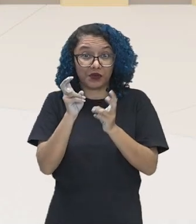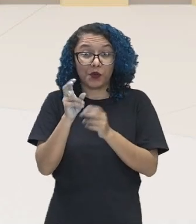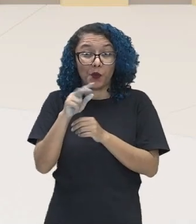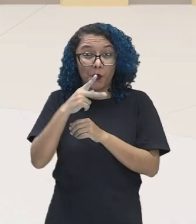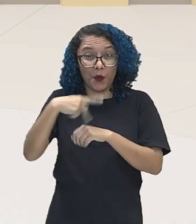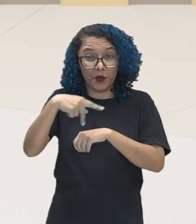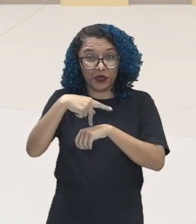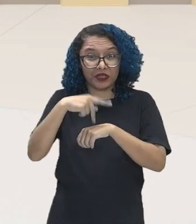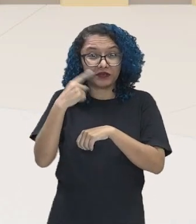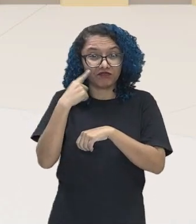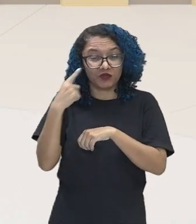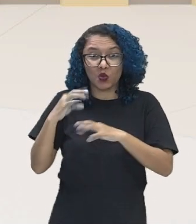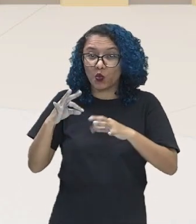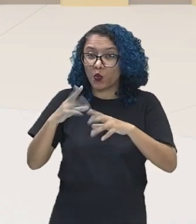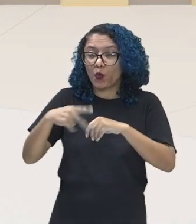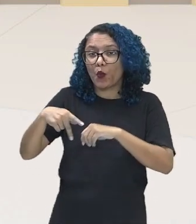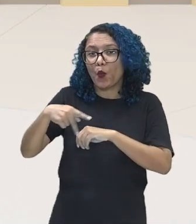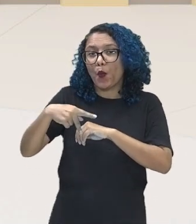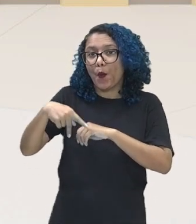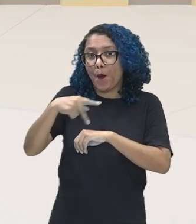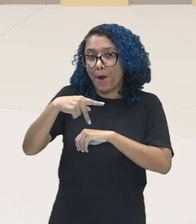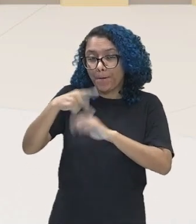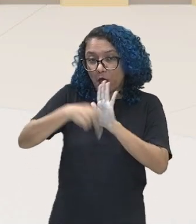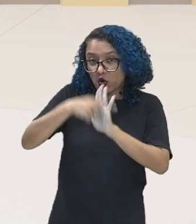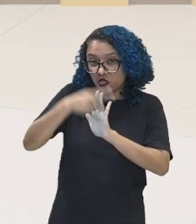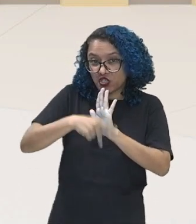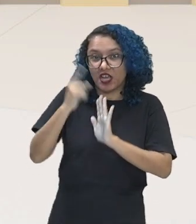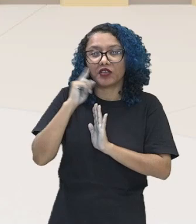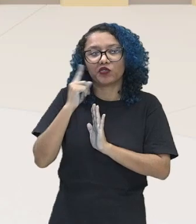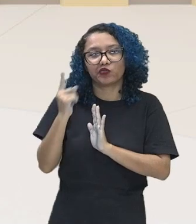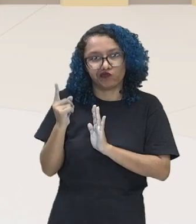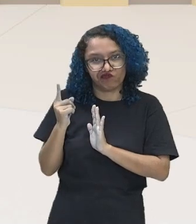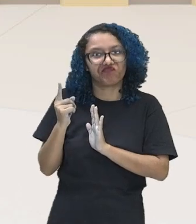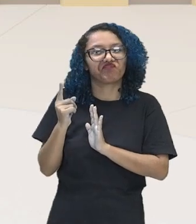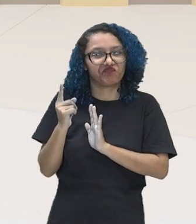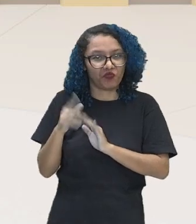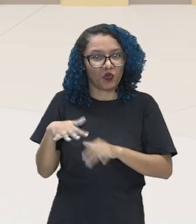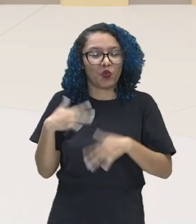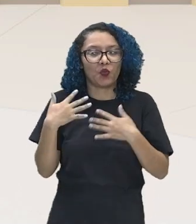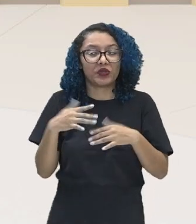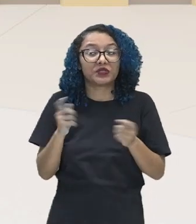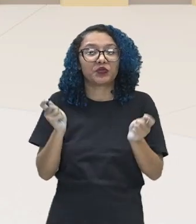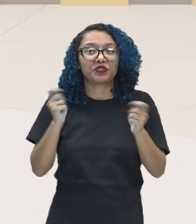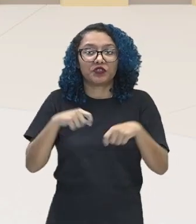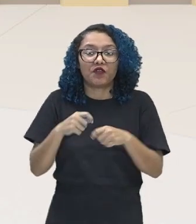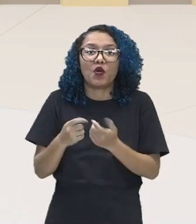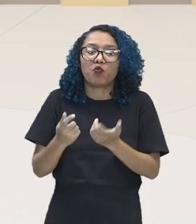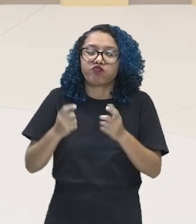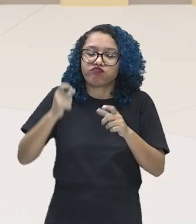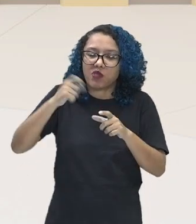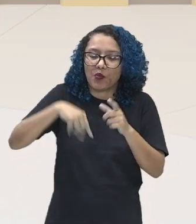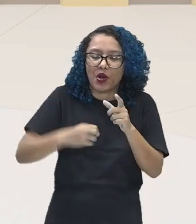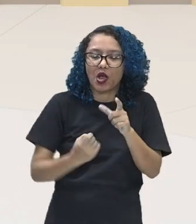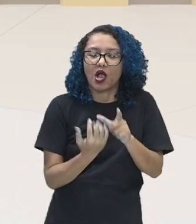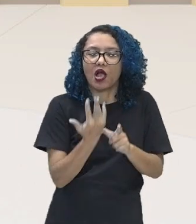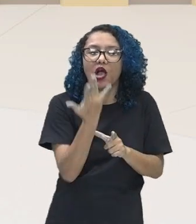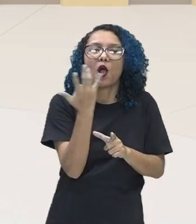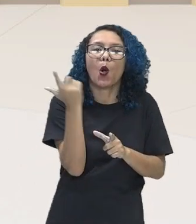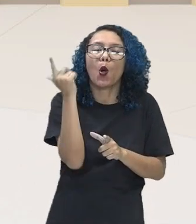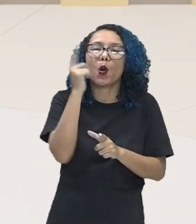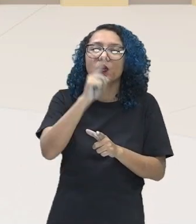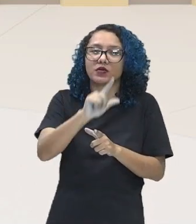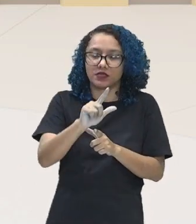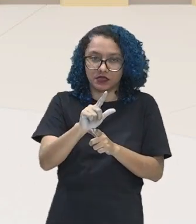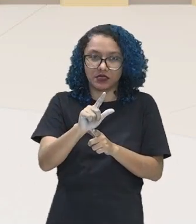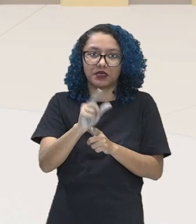teve esse projeto aí bem audacioso para conseguir fazer um replantio, para realmente conseguir ali trazer